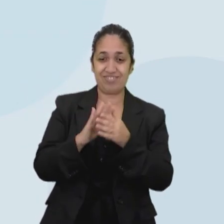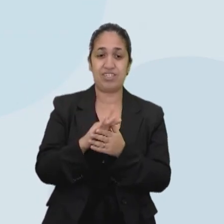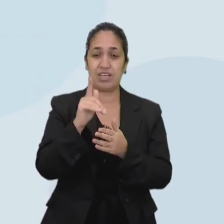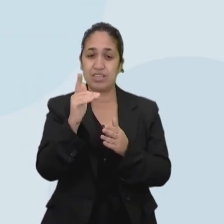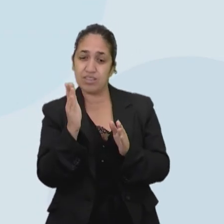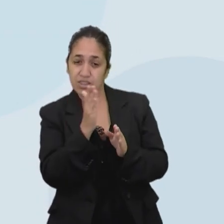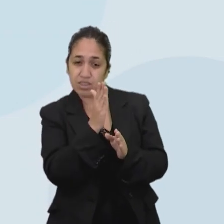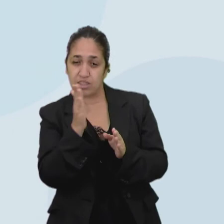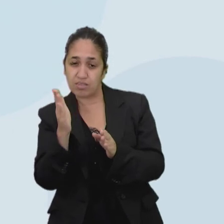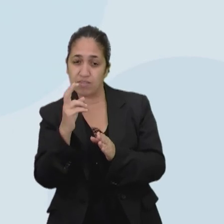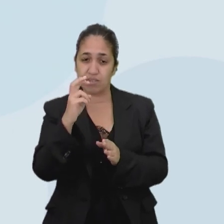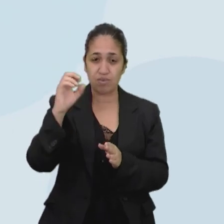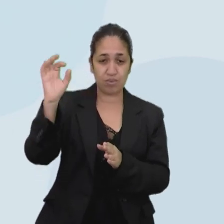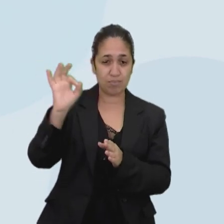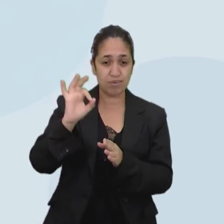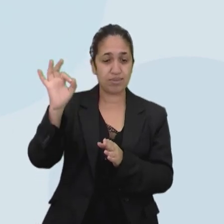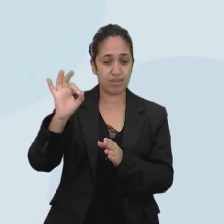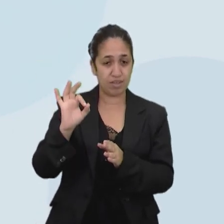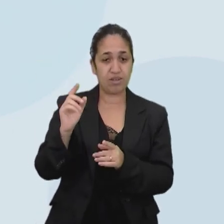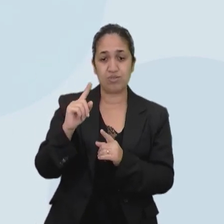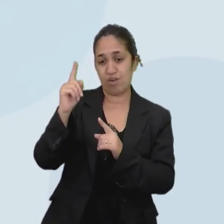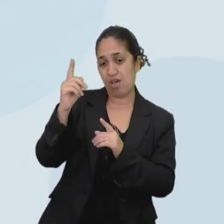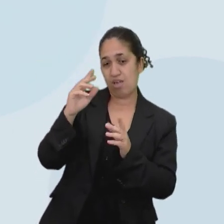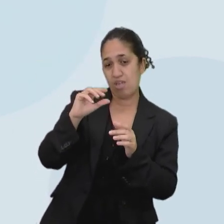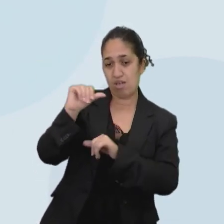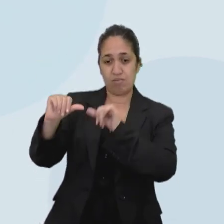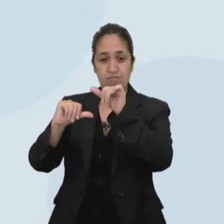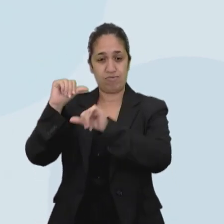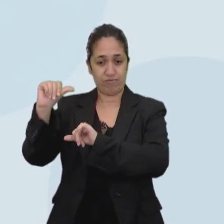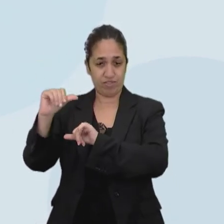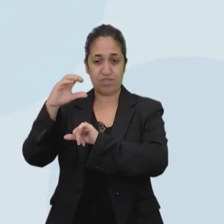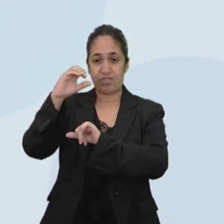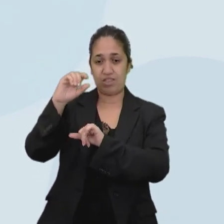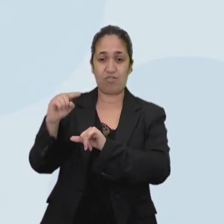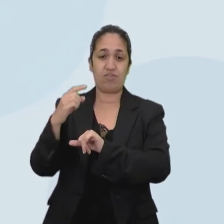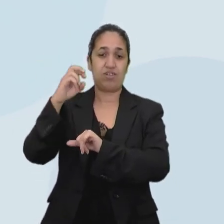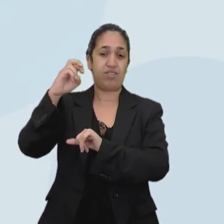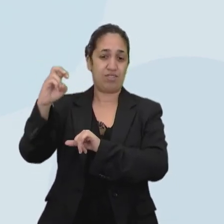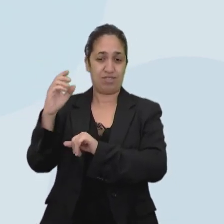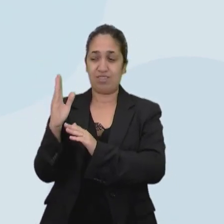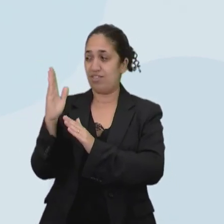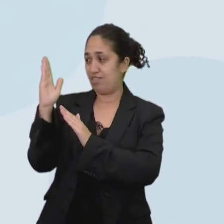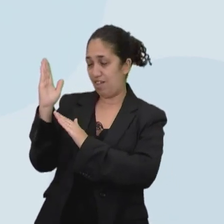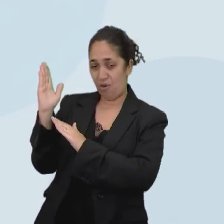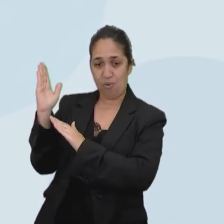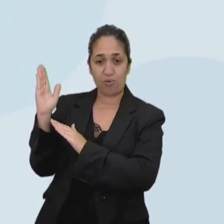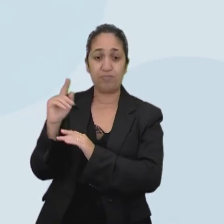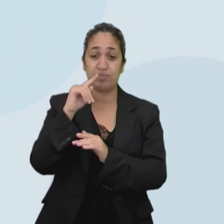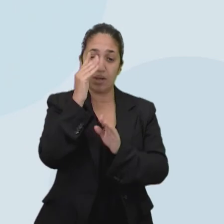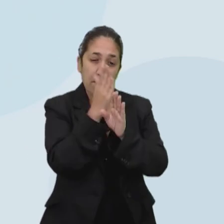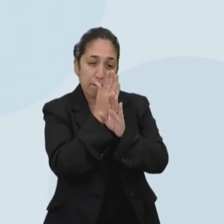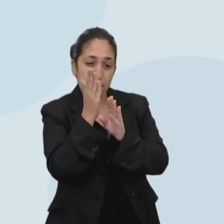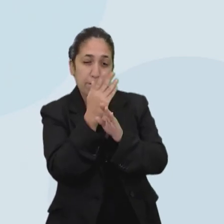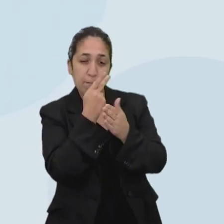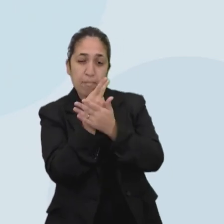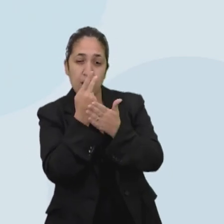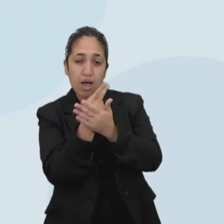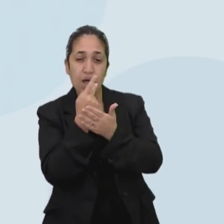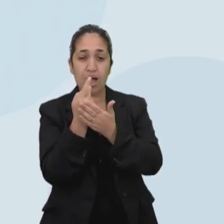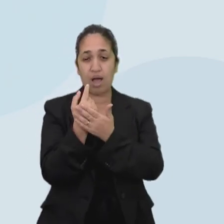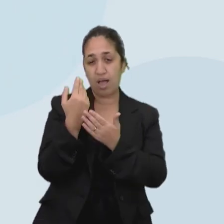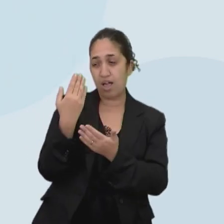desvio padrão 50%, e a gente faz a conversão da porcentagem para número decimal, a margem de erro